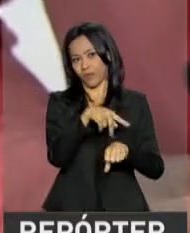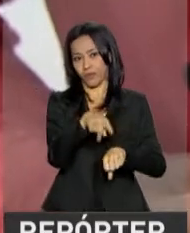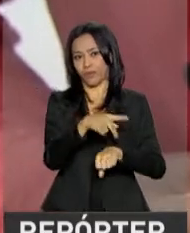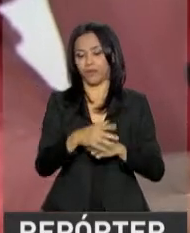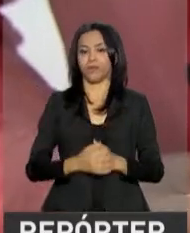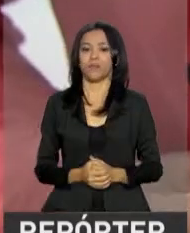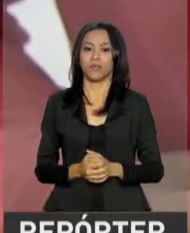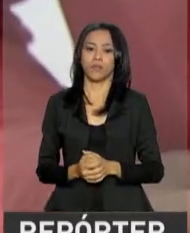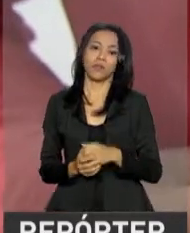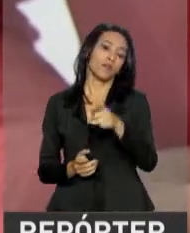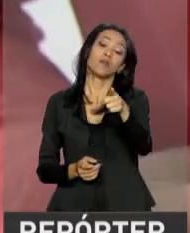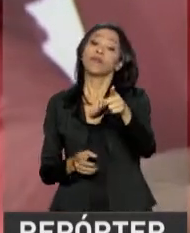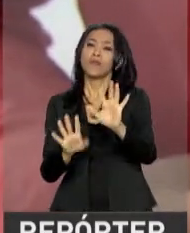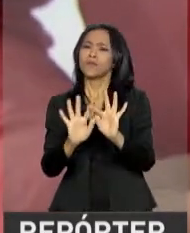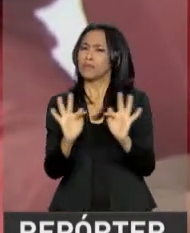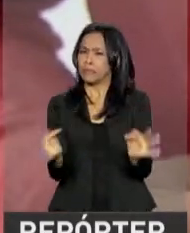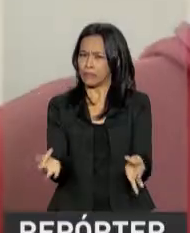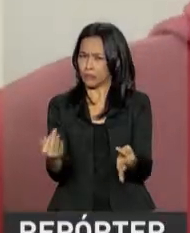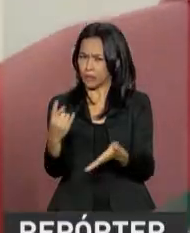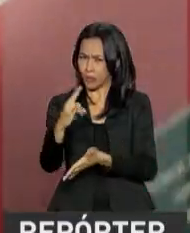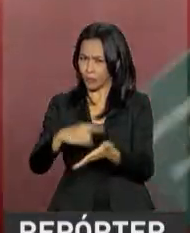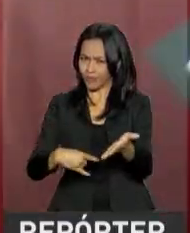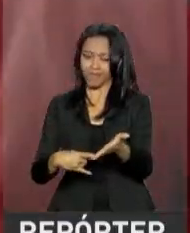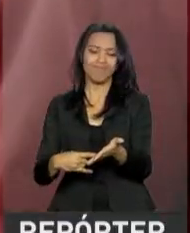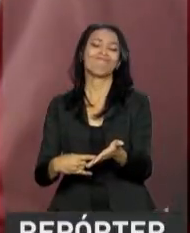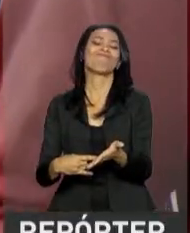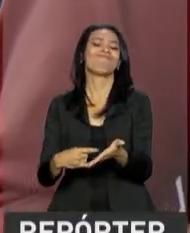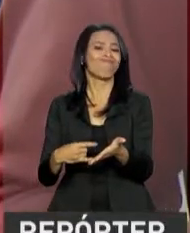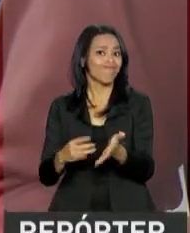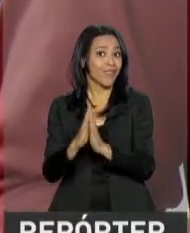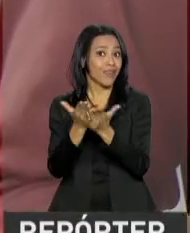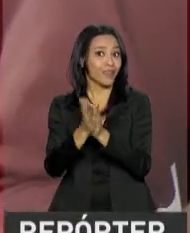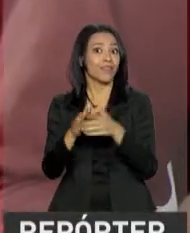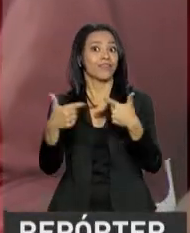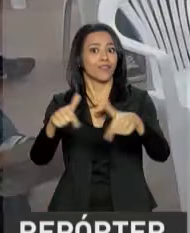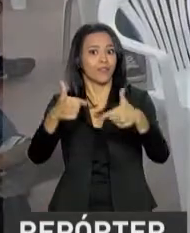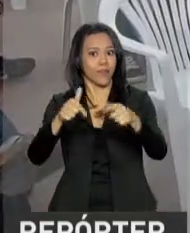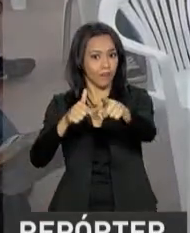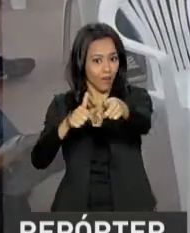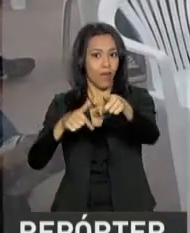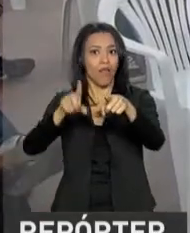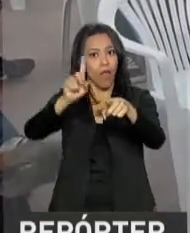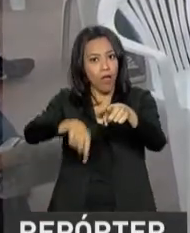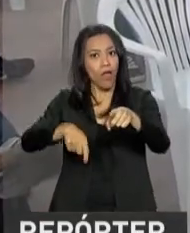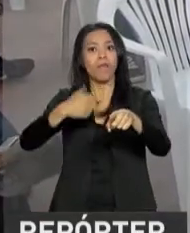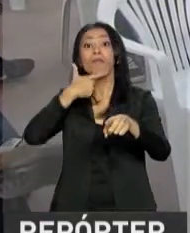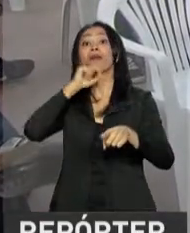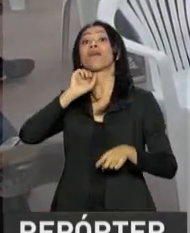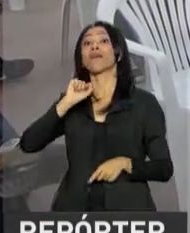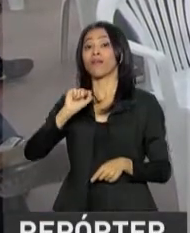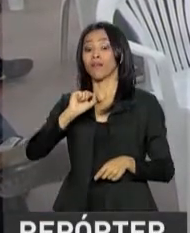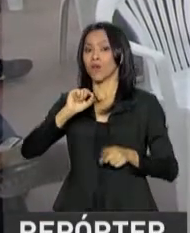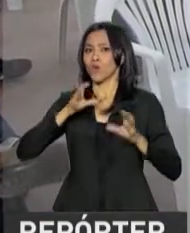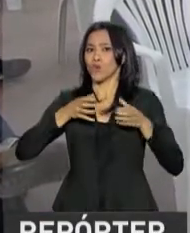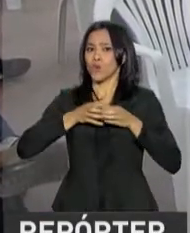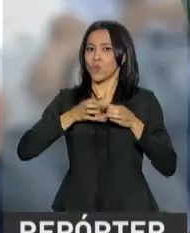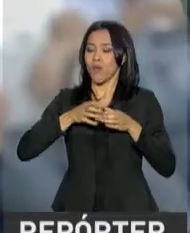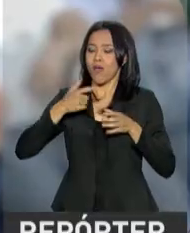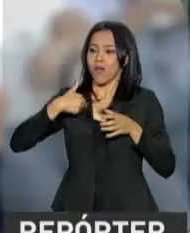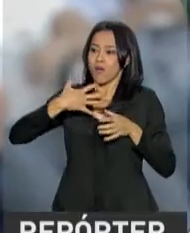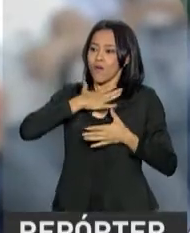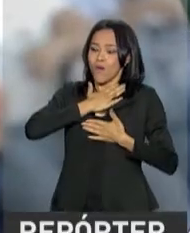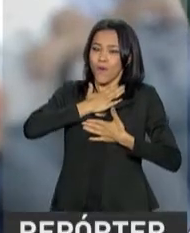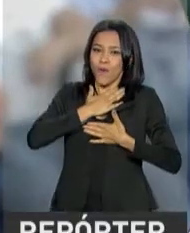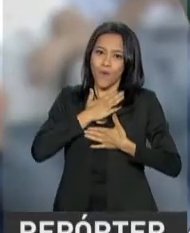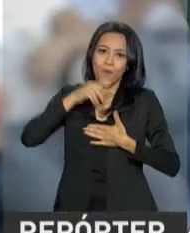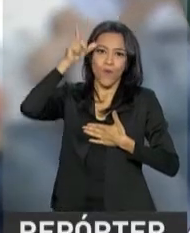mais do que um simples documento a carteira de trabalho representa para esses venezuelanos a chance de recomeçar é